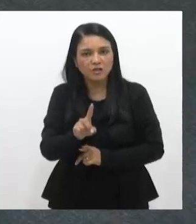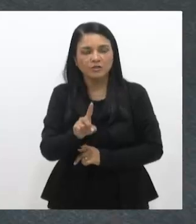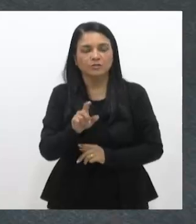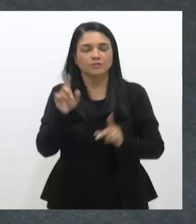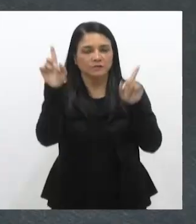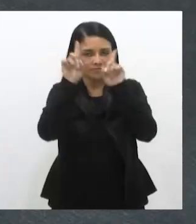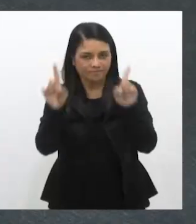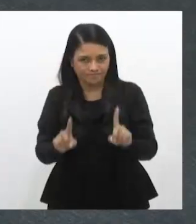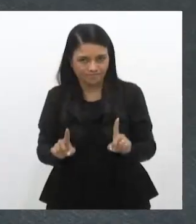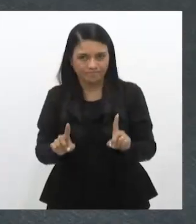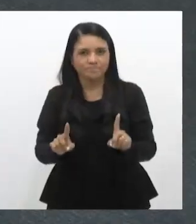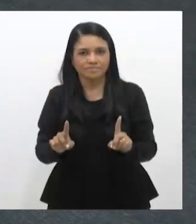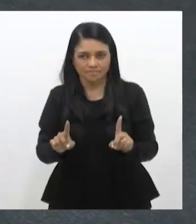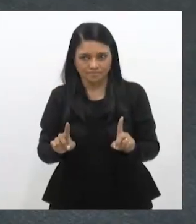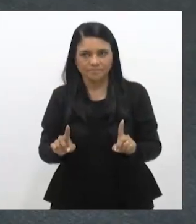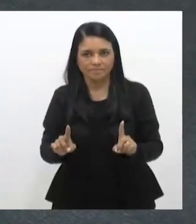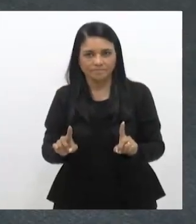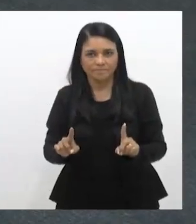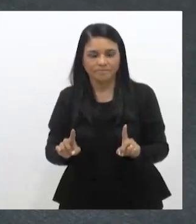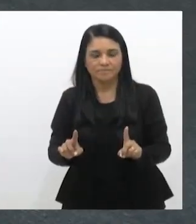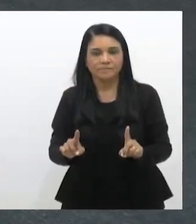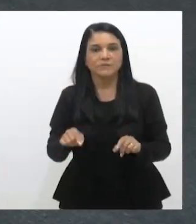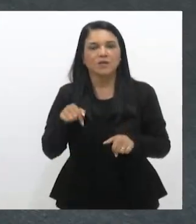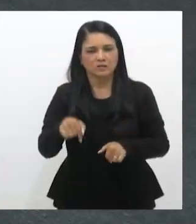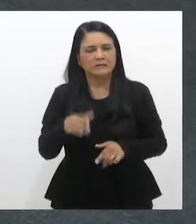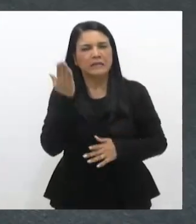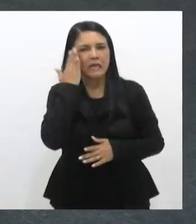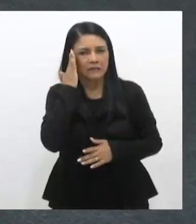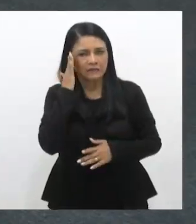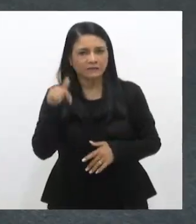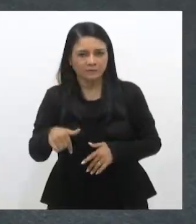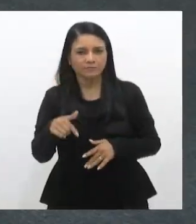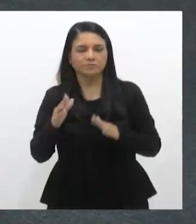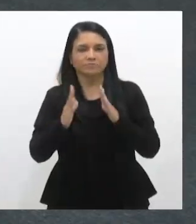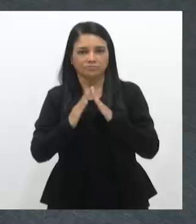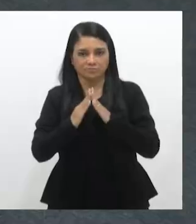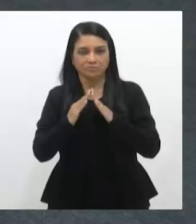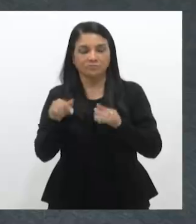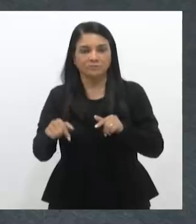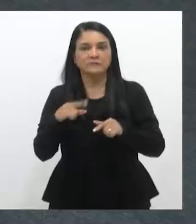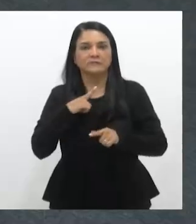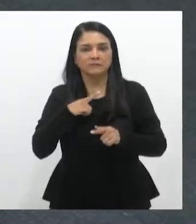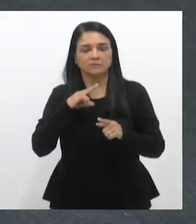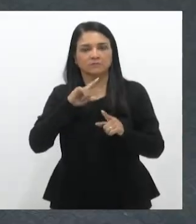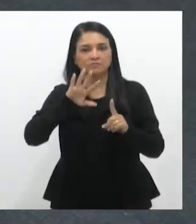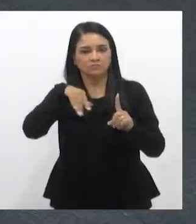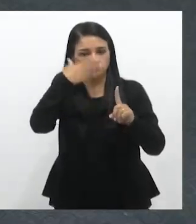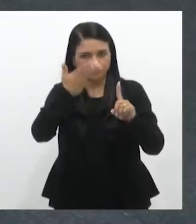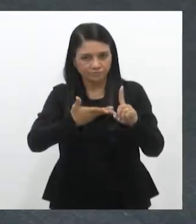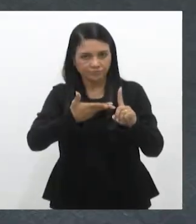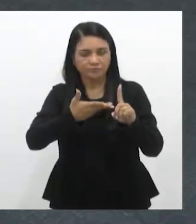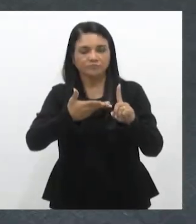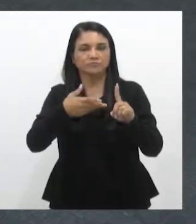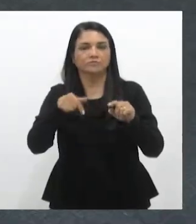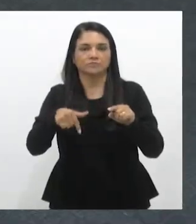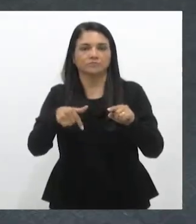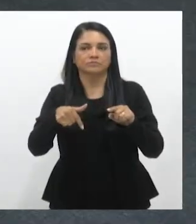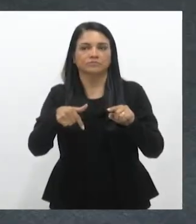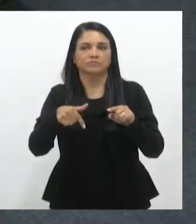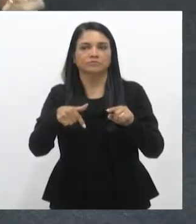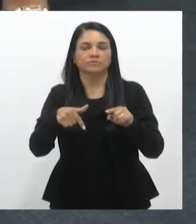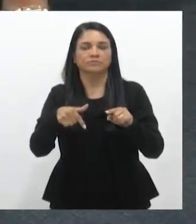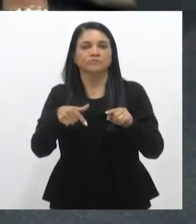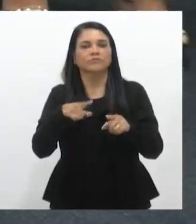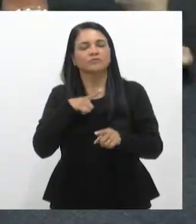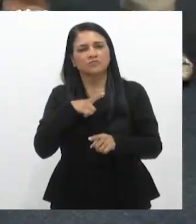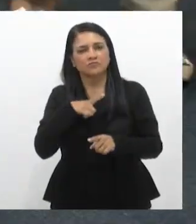com deficiência. Eu sei, presidente, que aqui na Casa a gente tem honrarias no âmbito da Casa Legislativa,